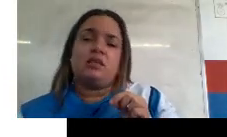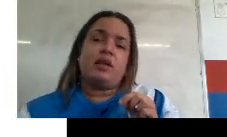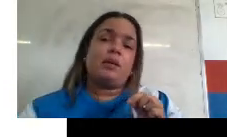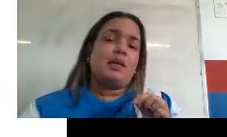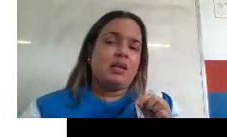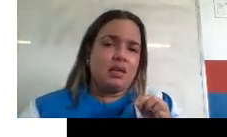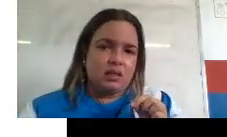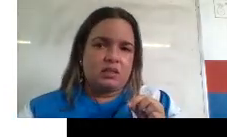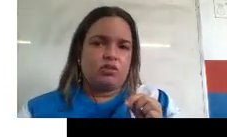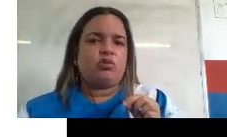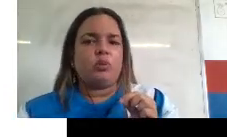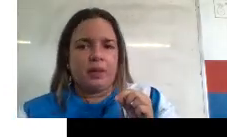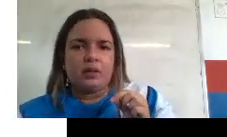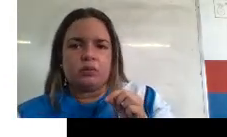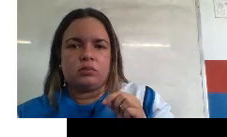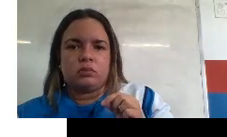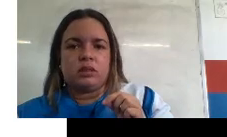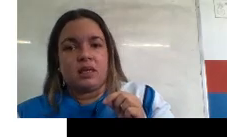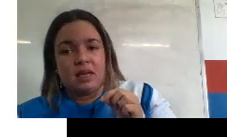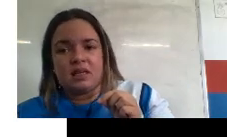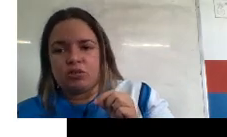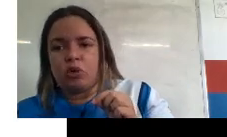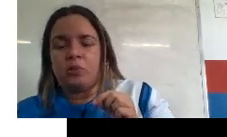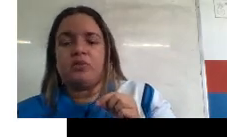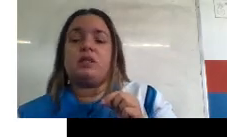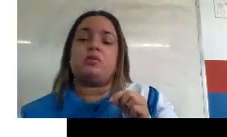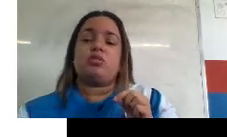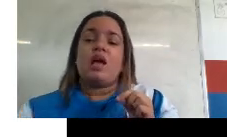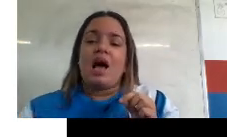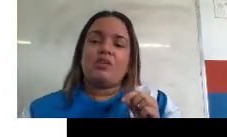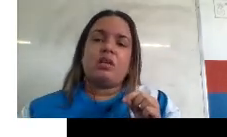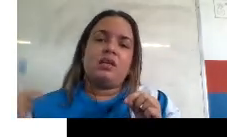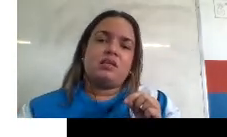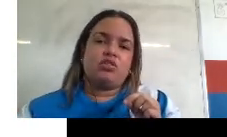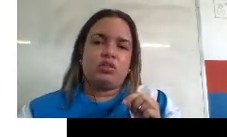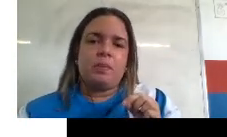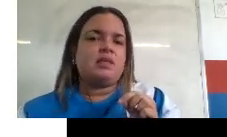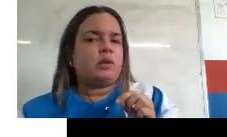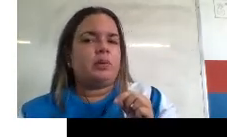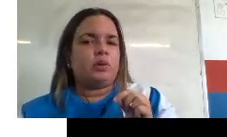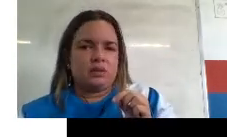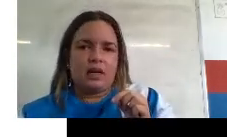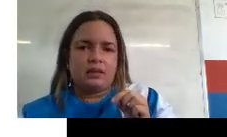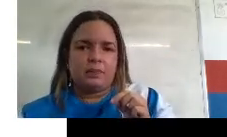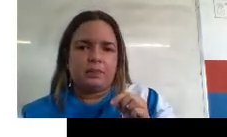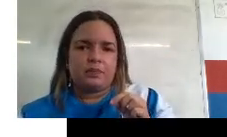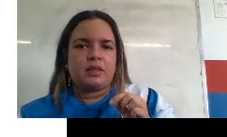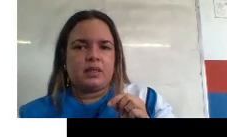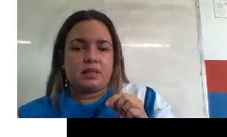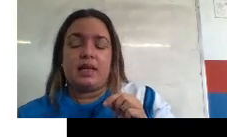violência, se tiver também crianças no meio, crianças como vítimas, as crianças também são